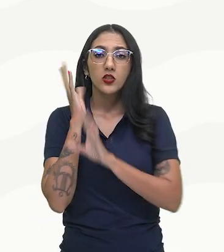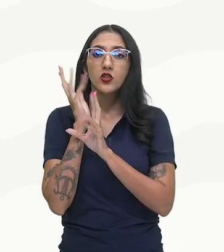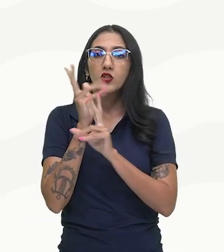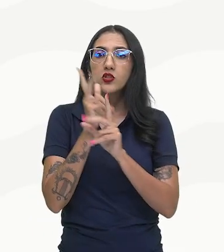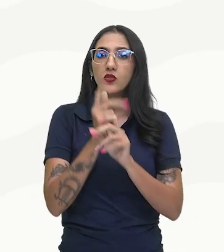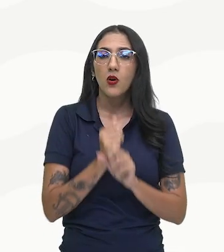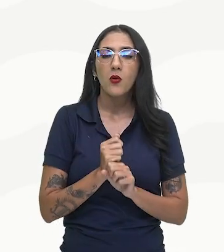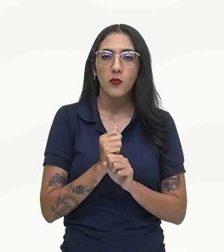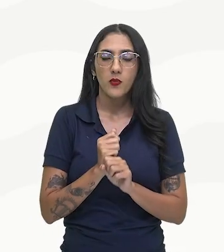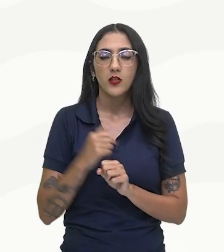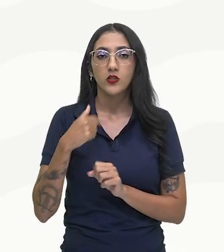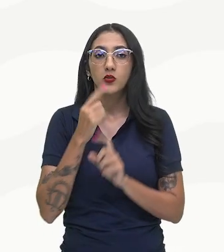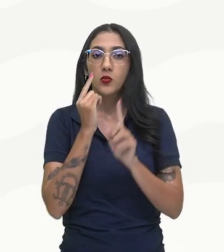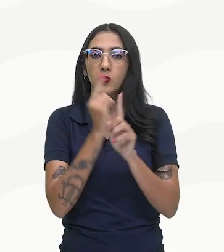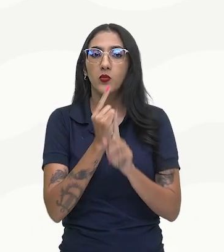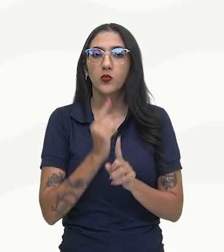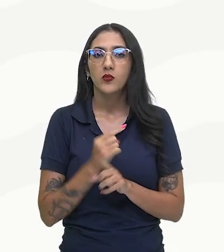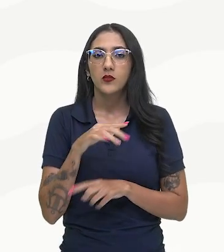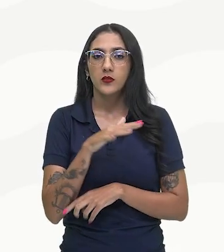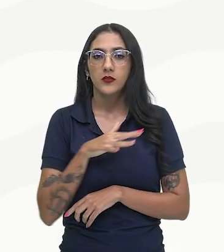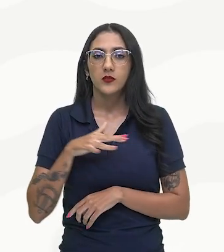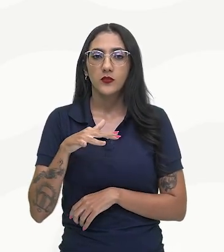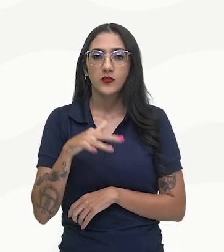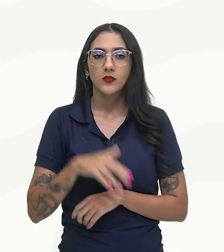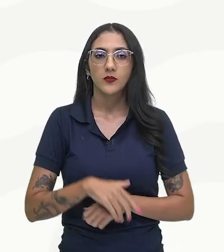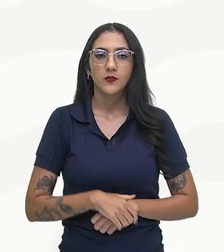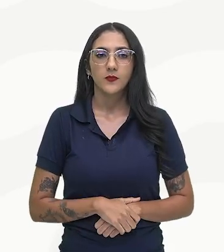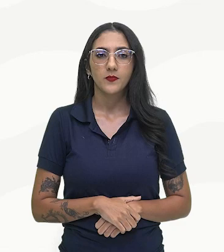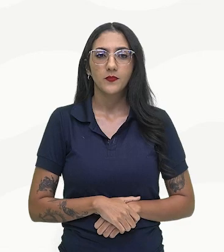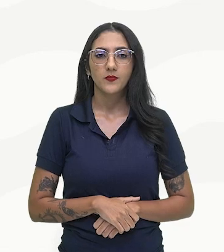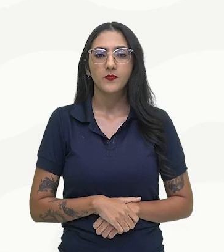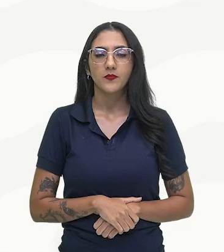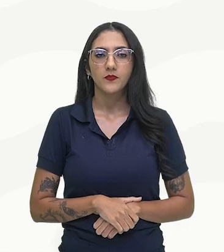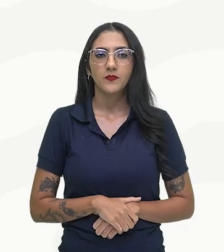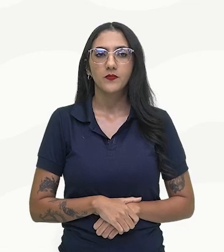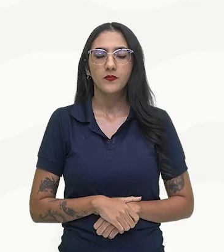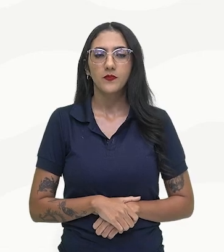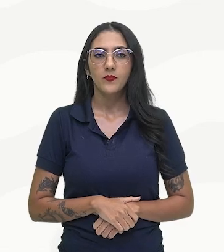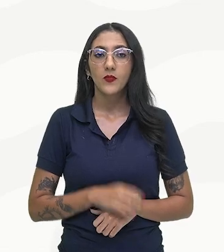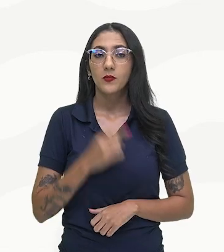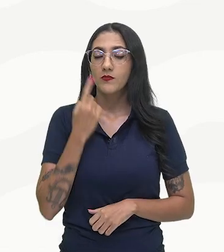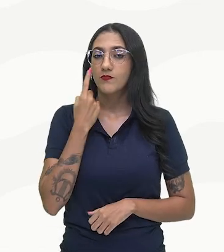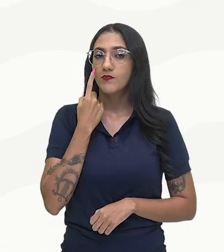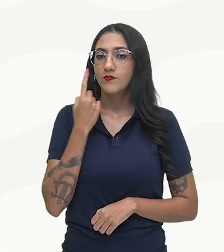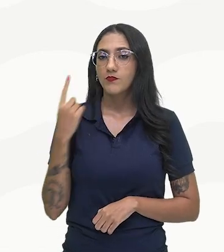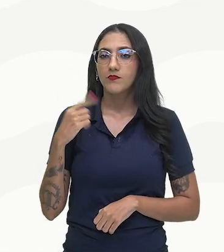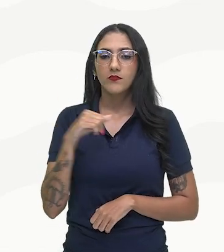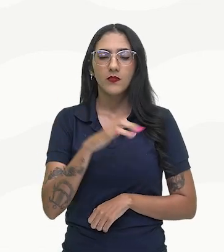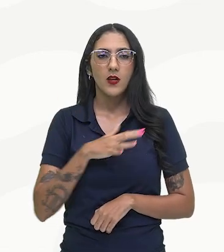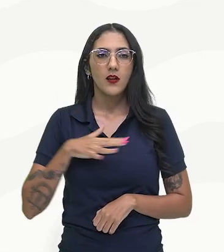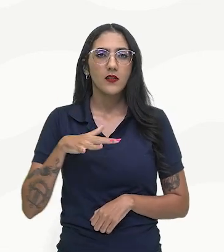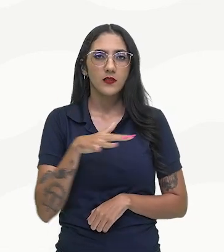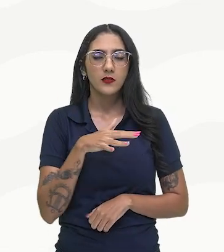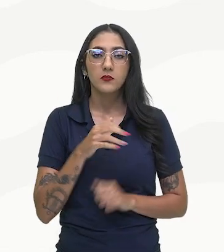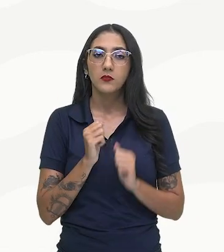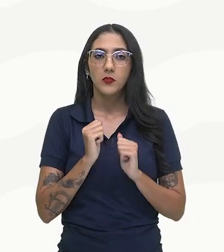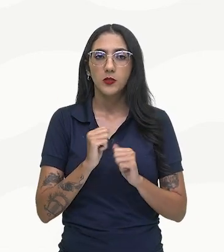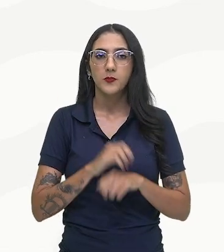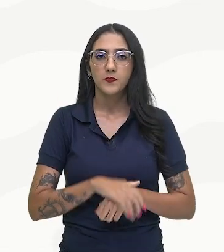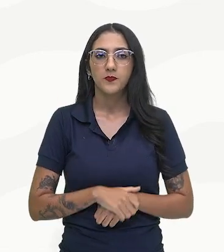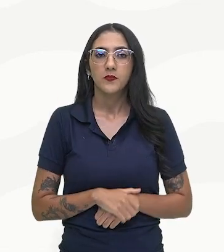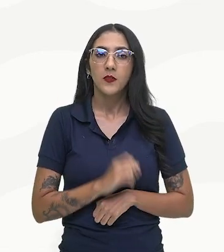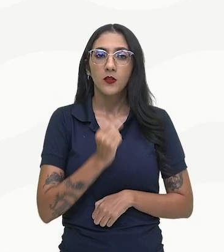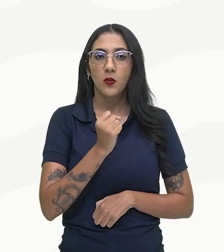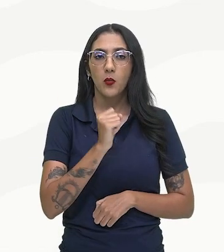tem o valor da área. Então, a área aumentada, ela pode ser representada dessa forma, 8 mais